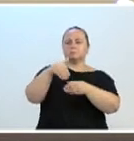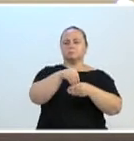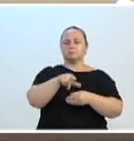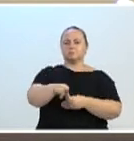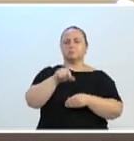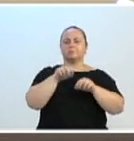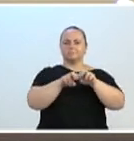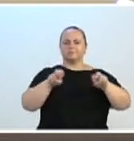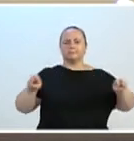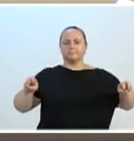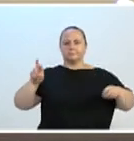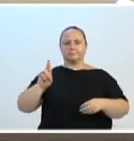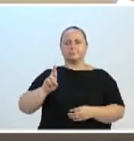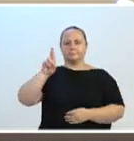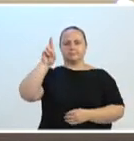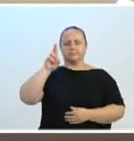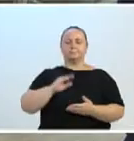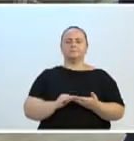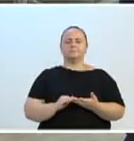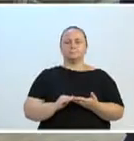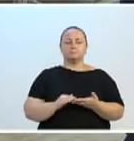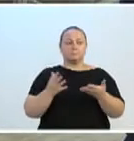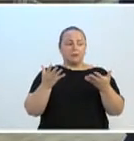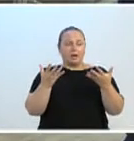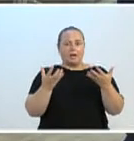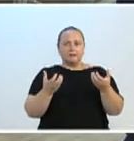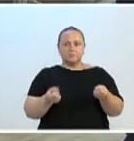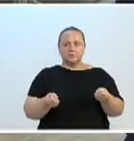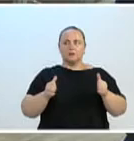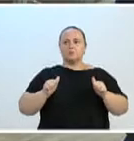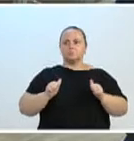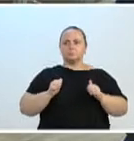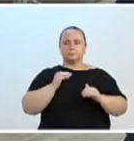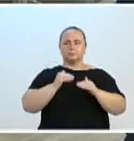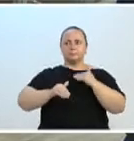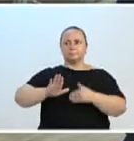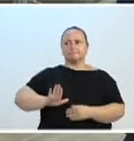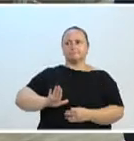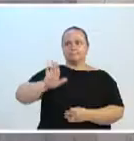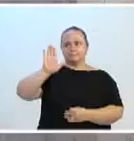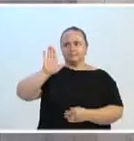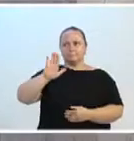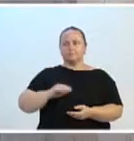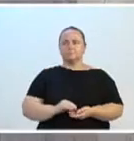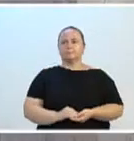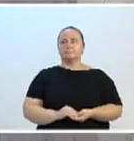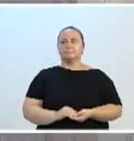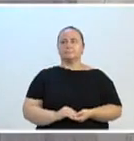diretora. Os favoráveis permaneçam como estão e os contrários se levantem.